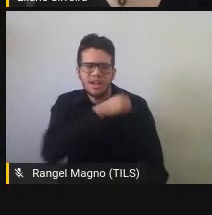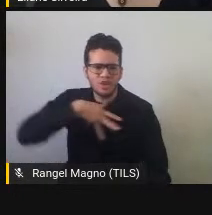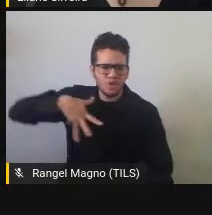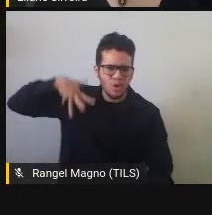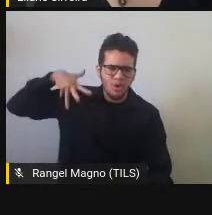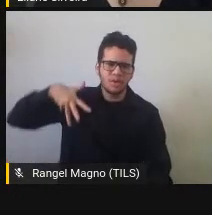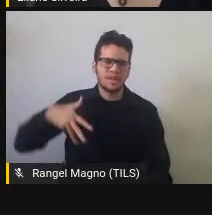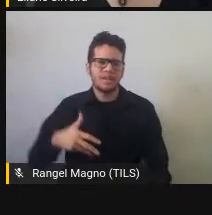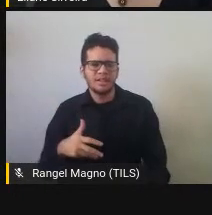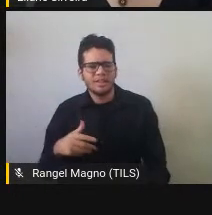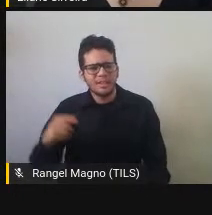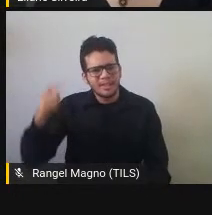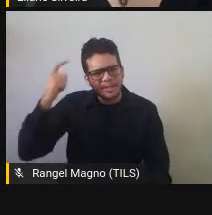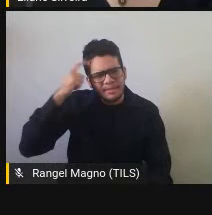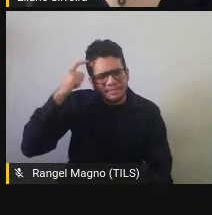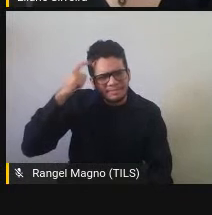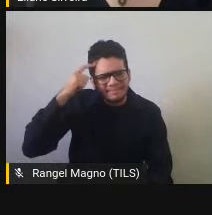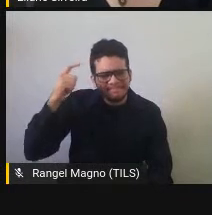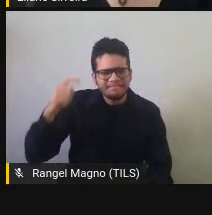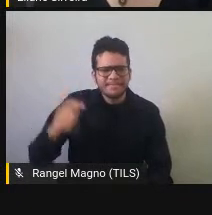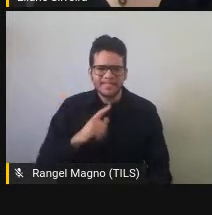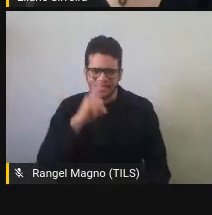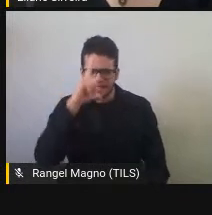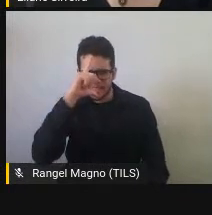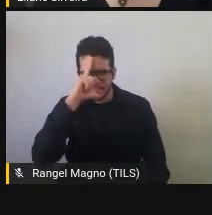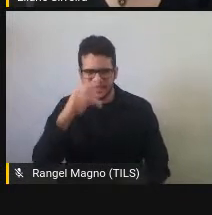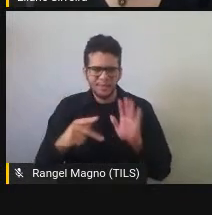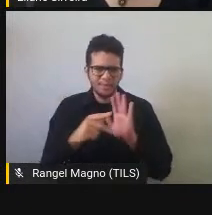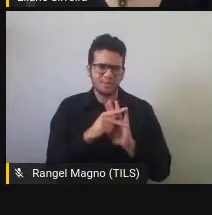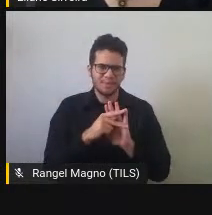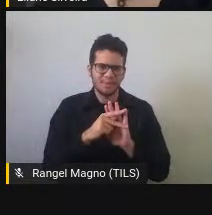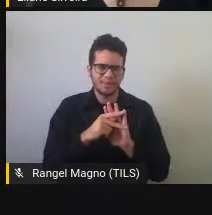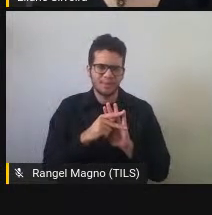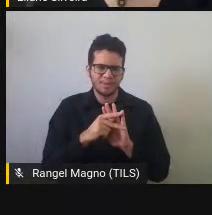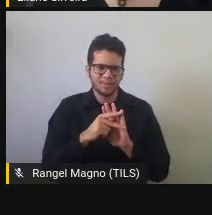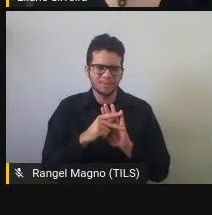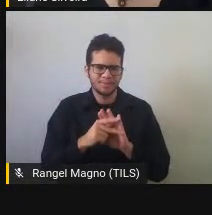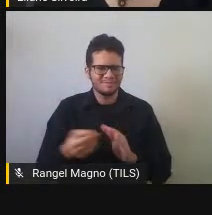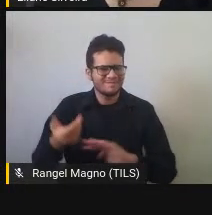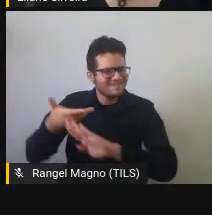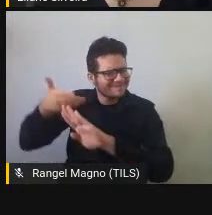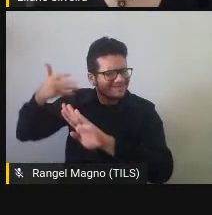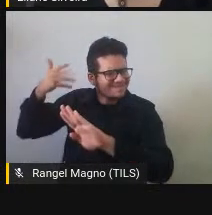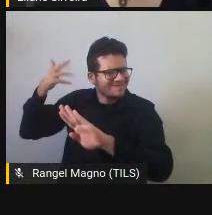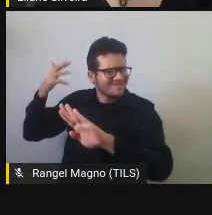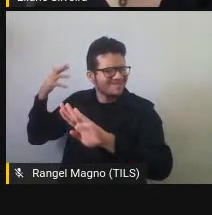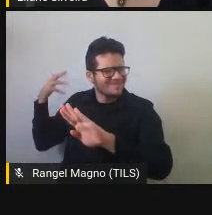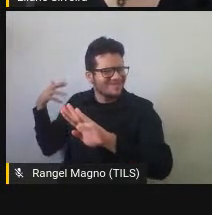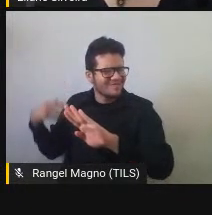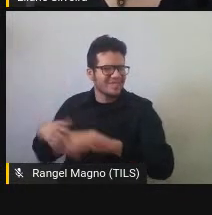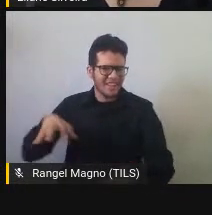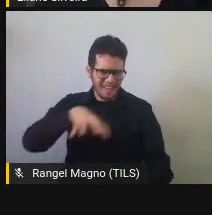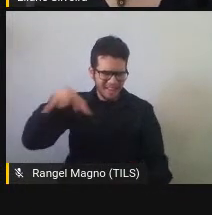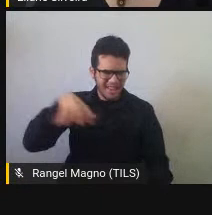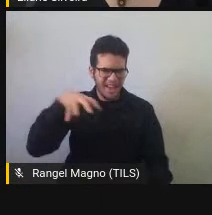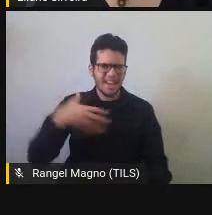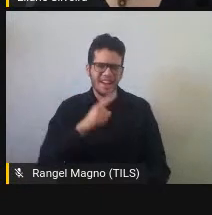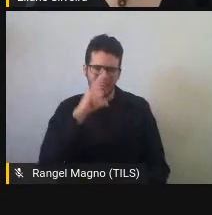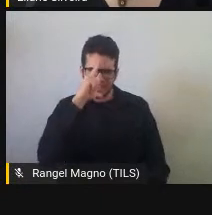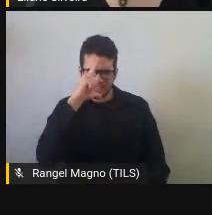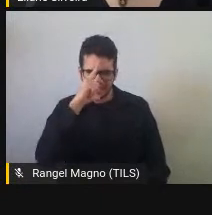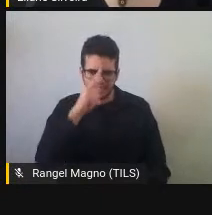outros grandes pensadores de Atenas antes de passarem a texto de autores de outras regiões da Grécia e de suas colônias